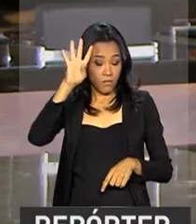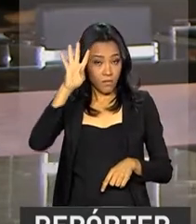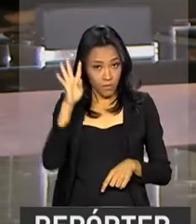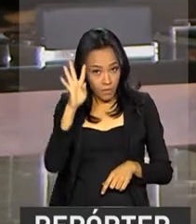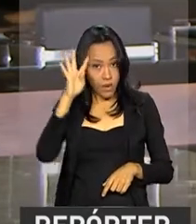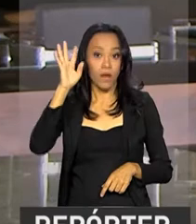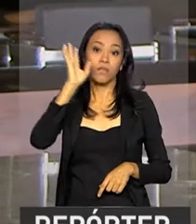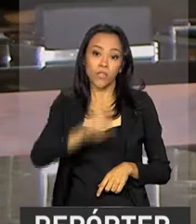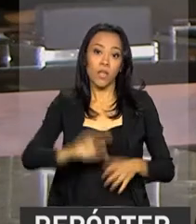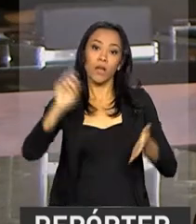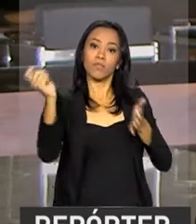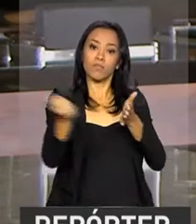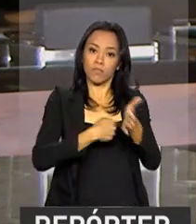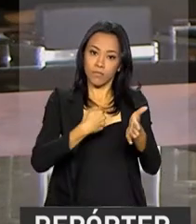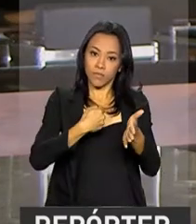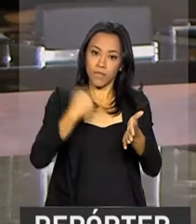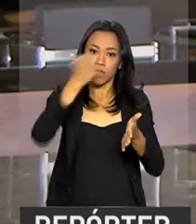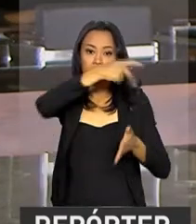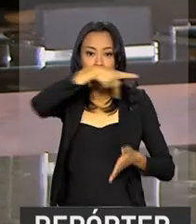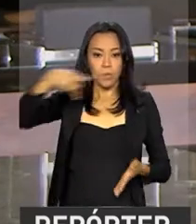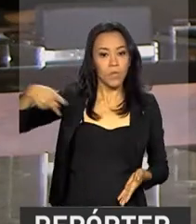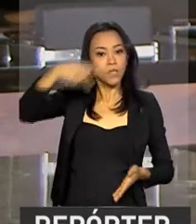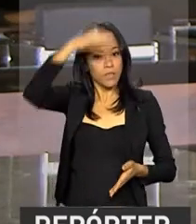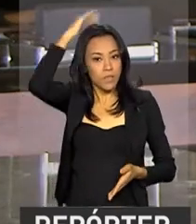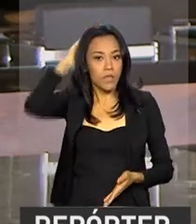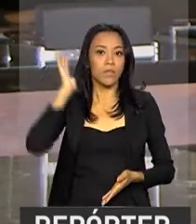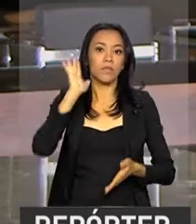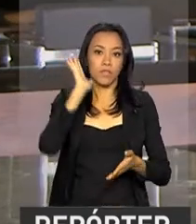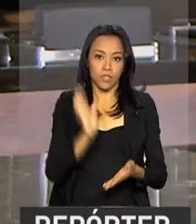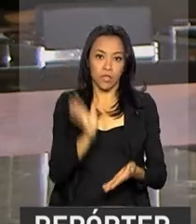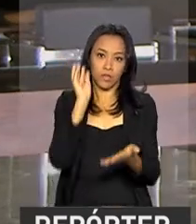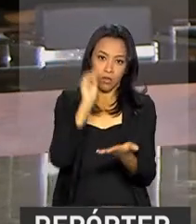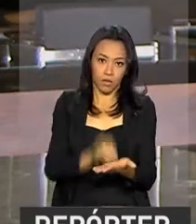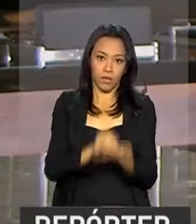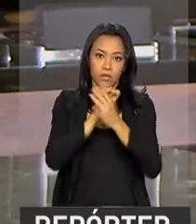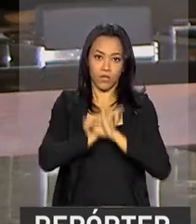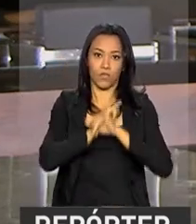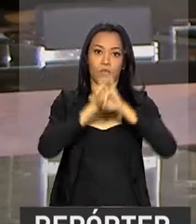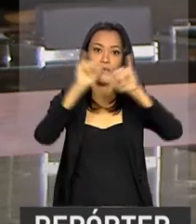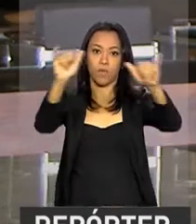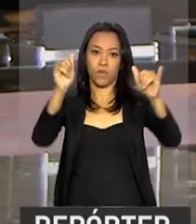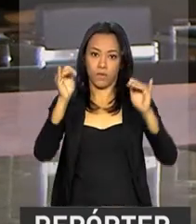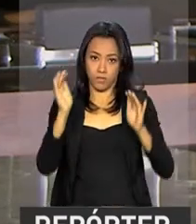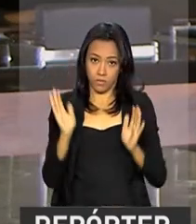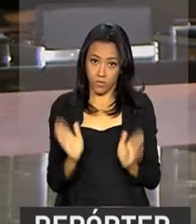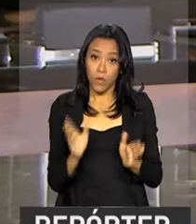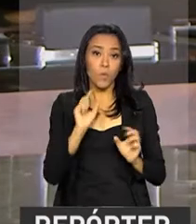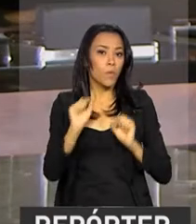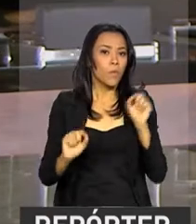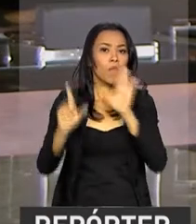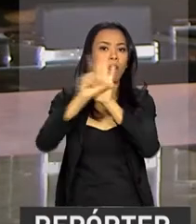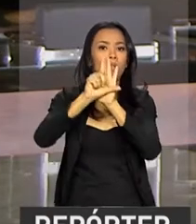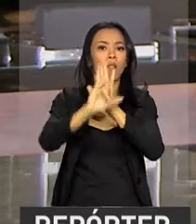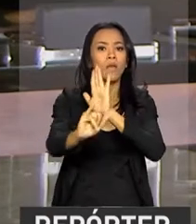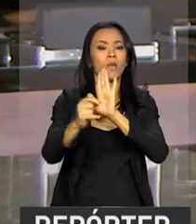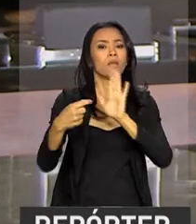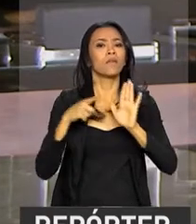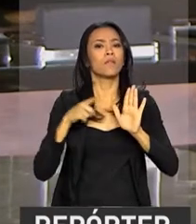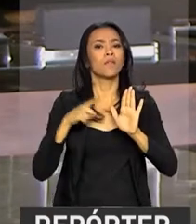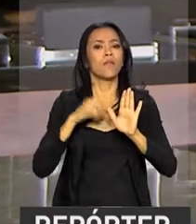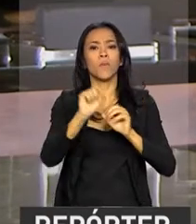foi sancionada pelo presidente Michel Temer e publicada no Diário Oficial da União a lei que institui o programa